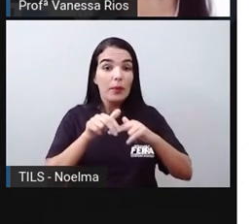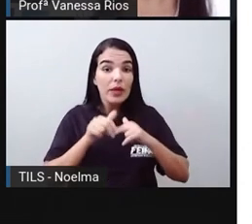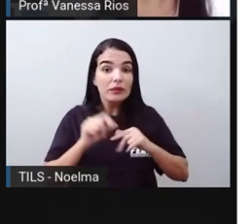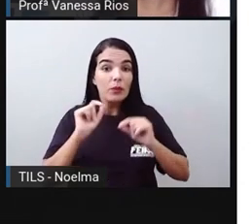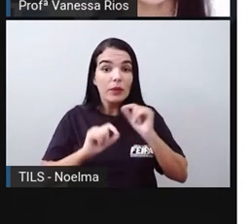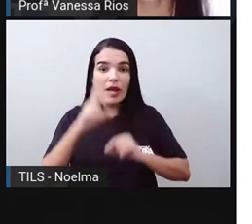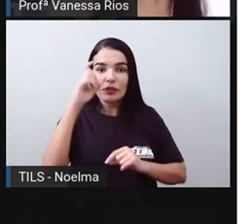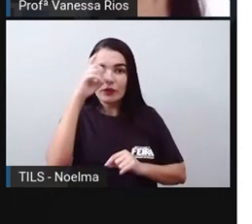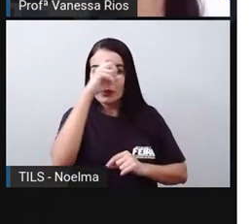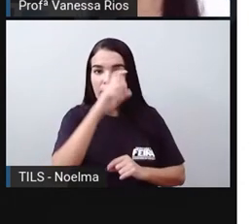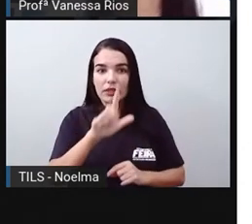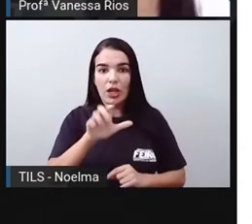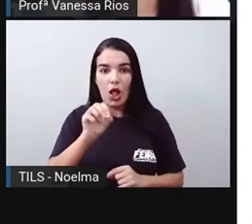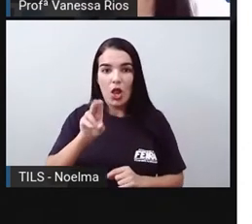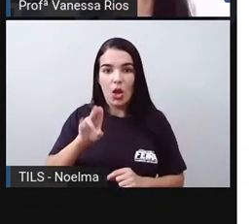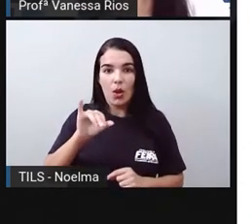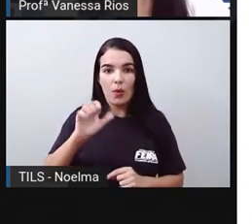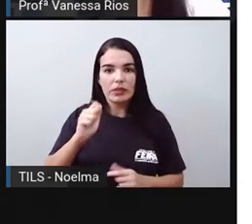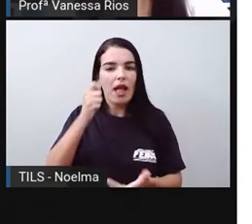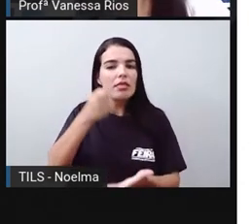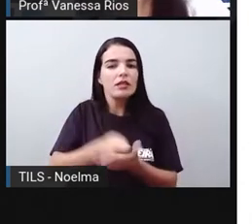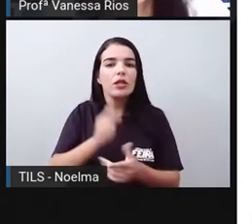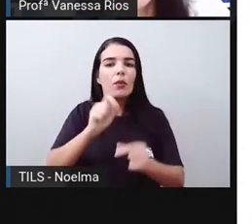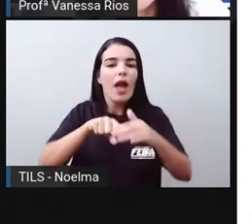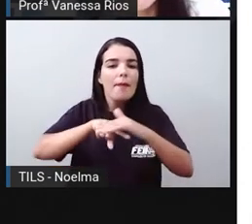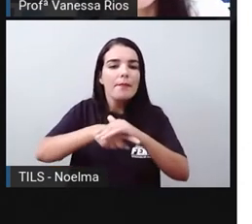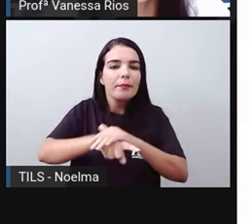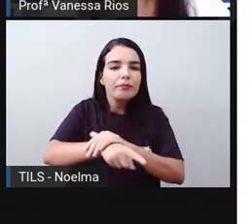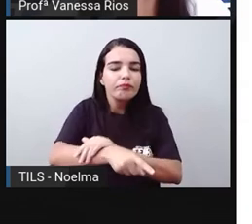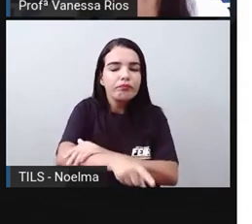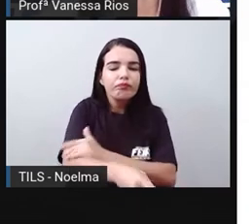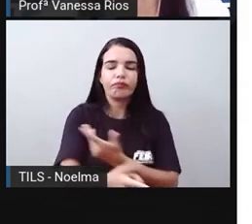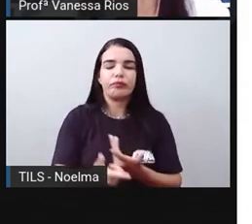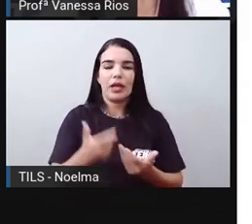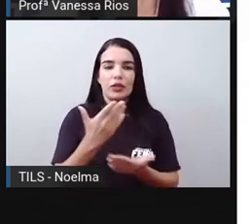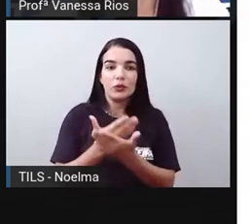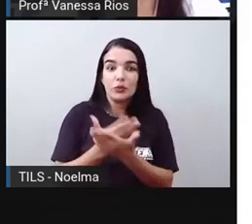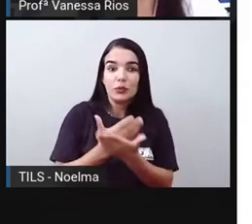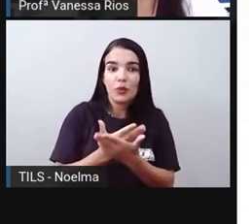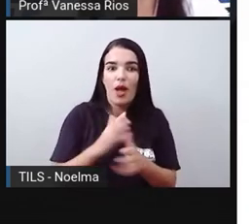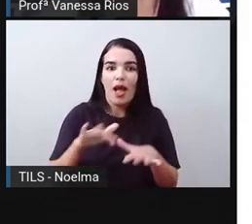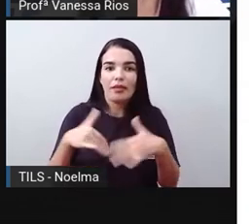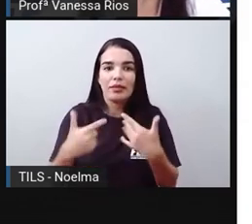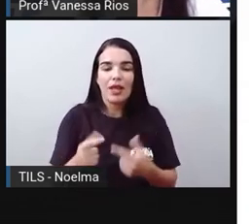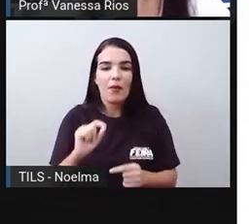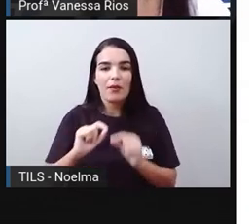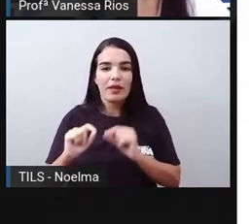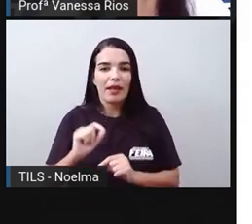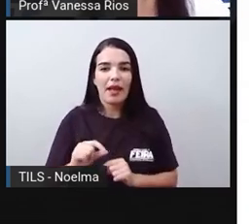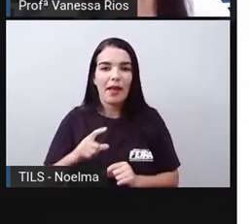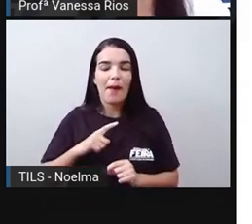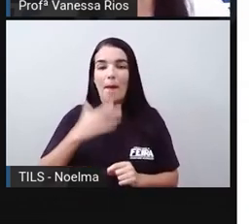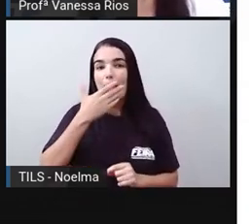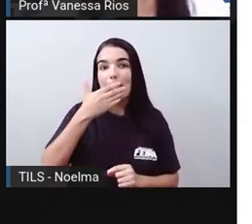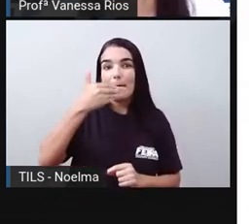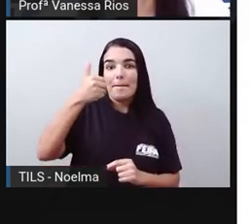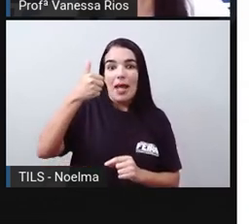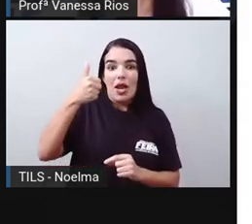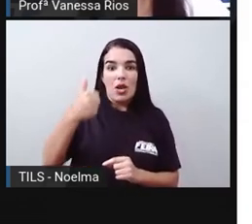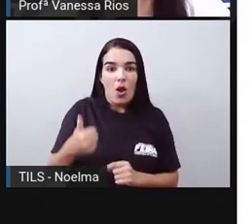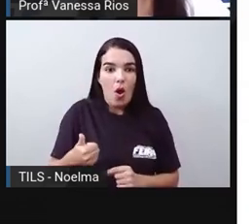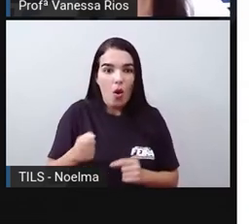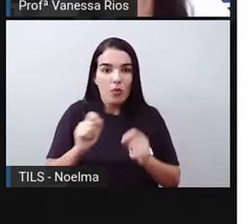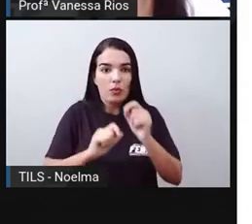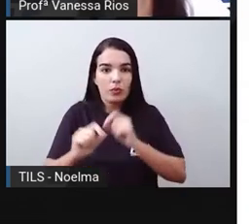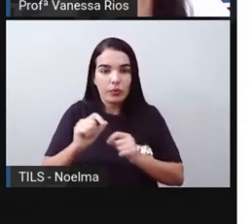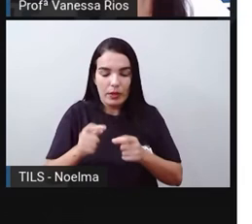dessa dificuldade, Luiz decidiu, então, aprofundar os seus estudos, e aí ele conseguiu, né, concluiu aí a